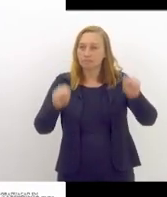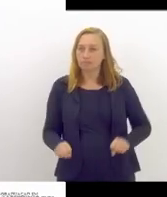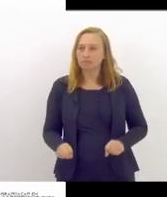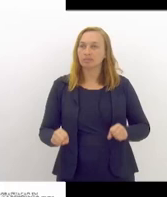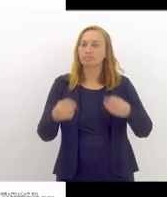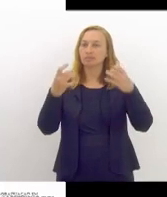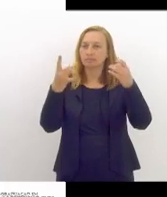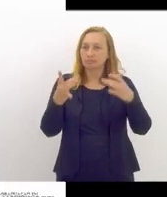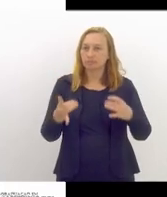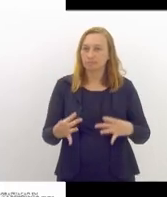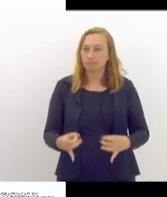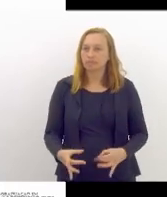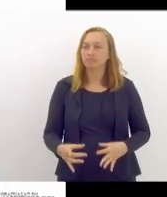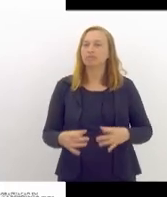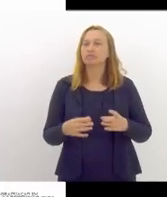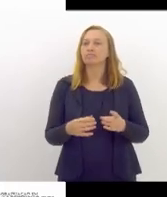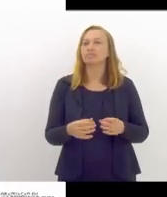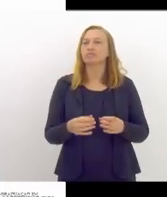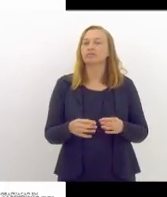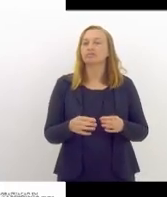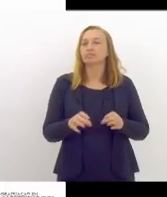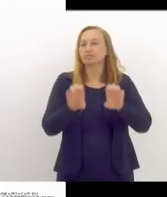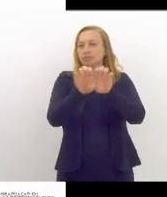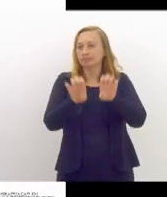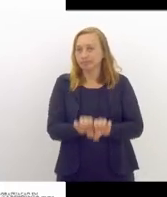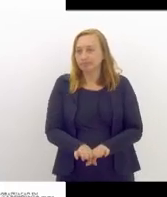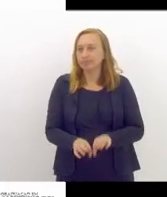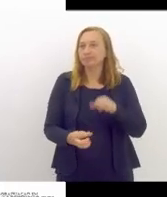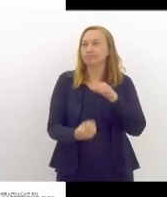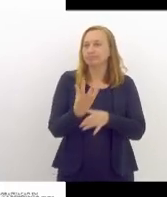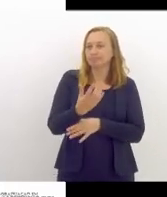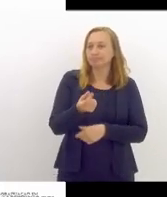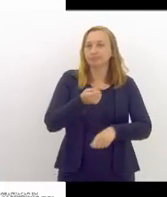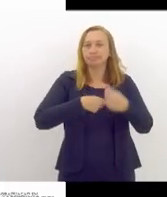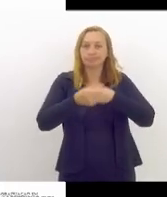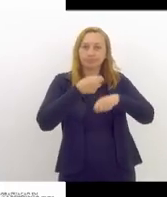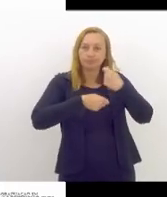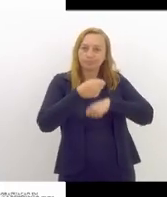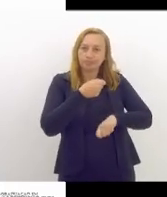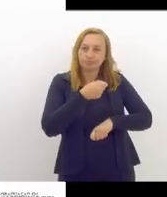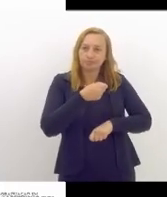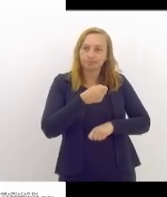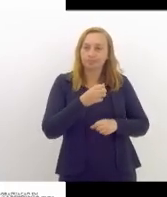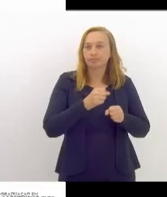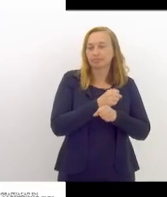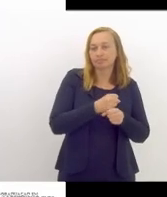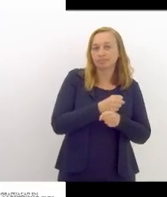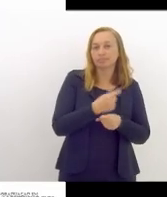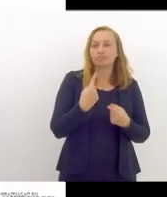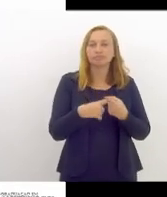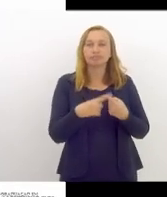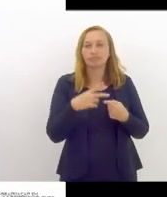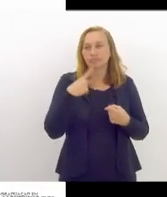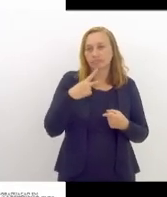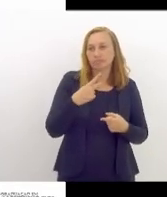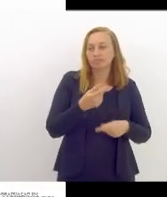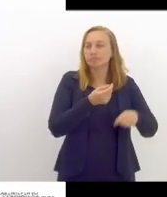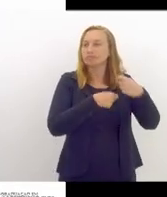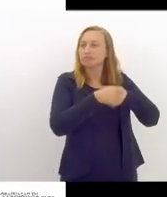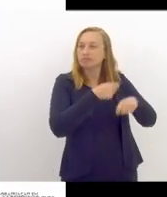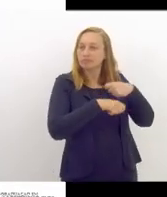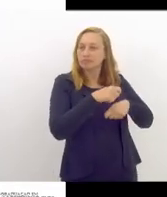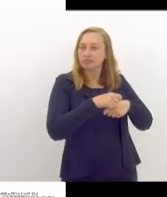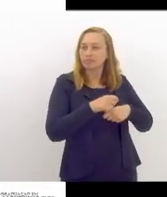essa nossa estrutura produtiva de uma economia para um determinado ano porque que eu tô frisando de uma economia para